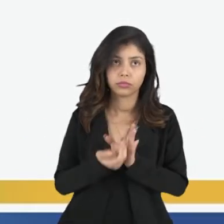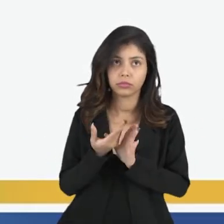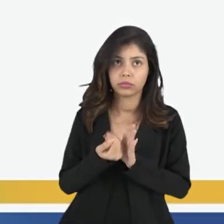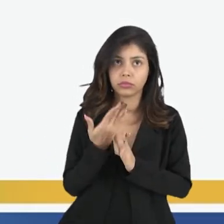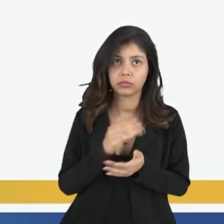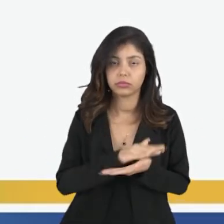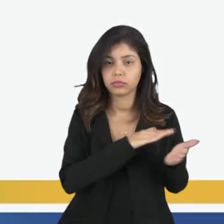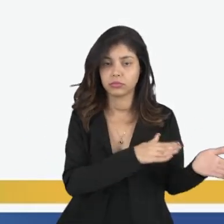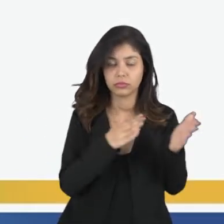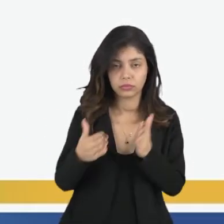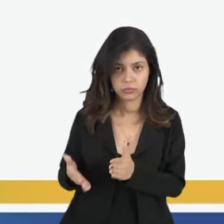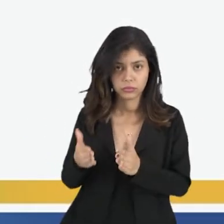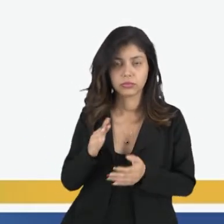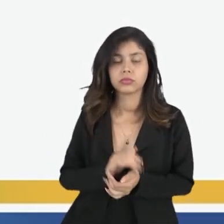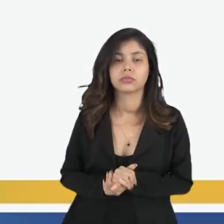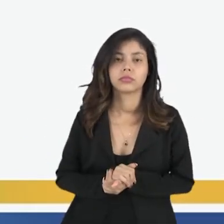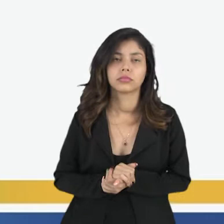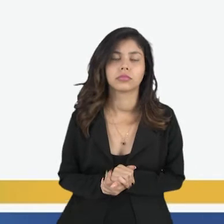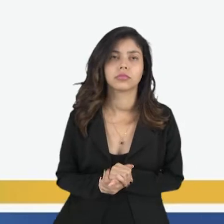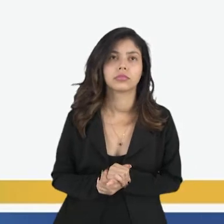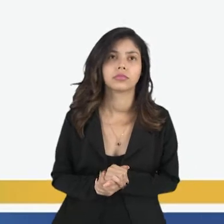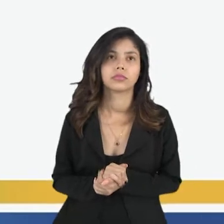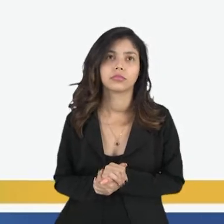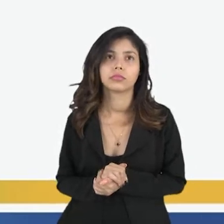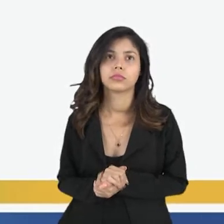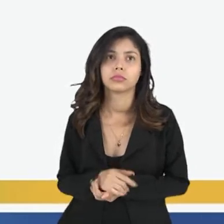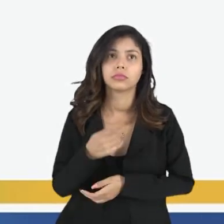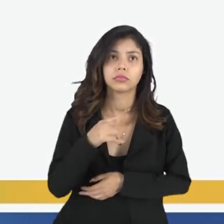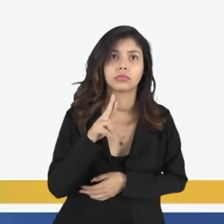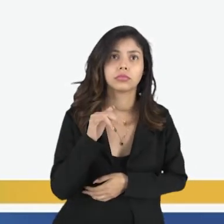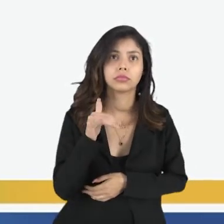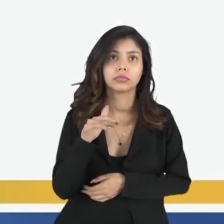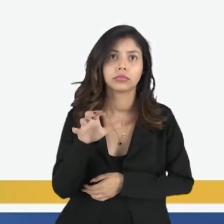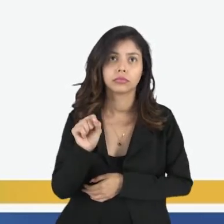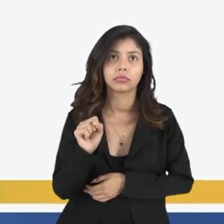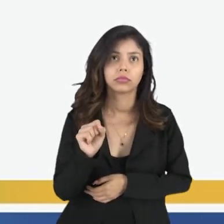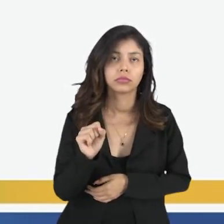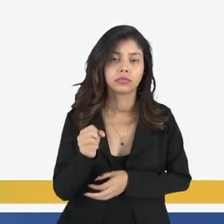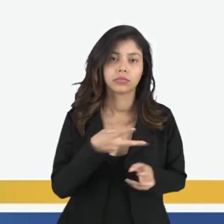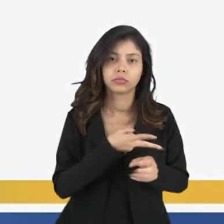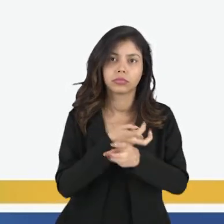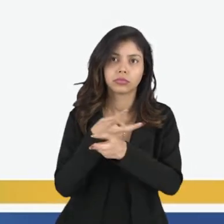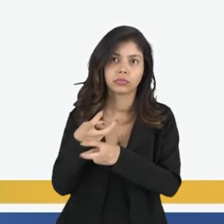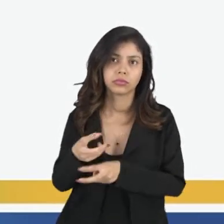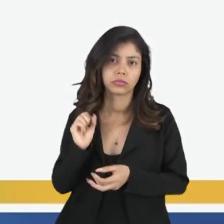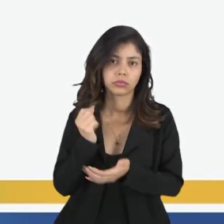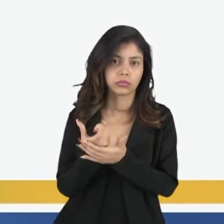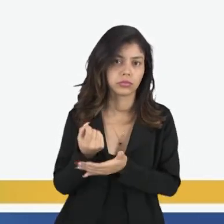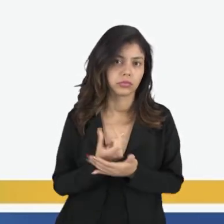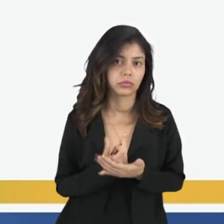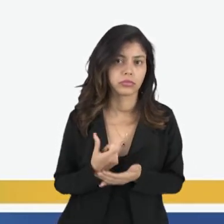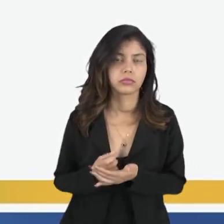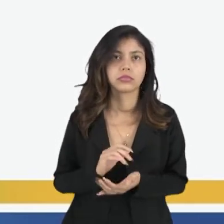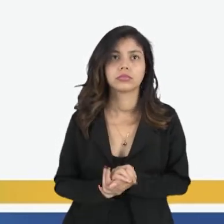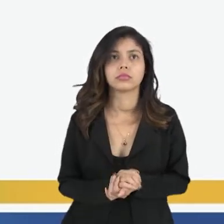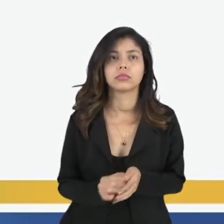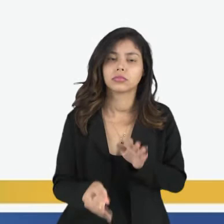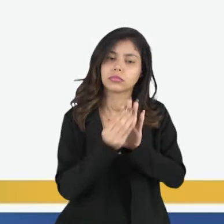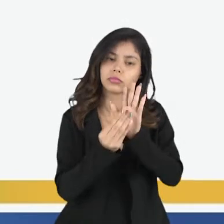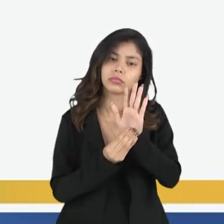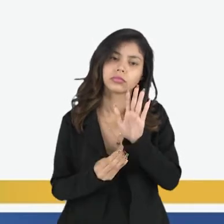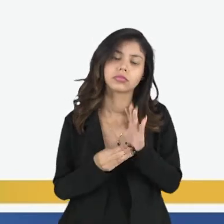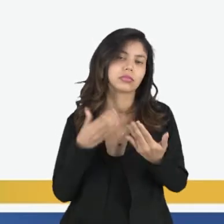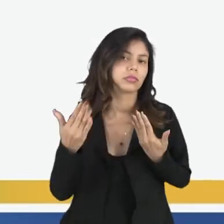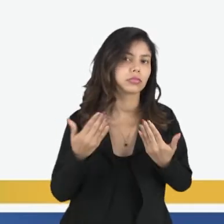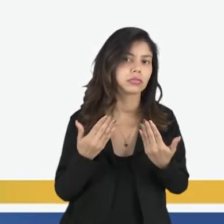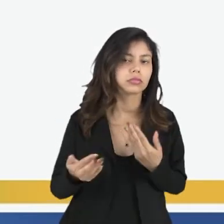a partir da Revolução Industrial e a promoção do consumismo. Então, vocês vão perceber que a relação histórica